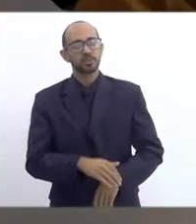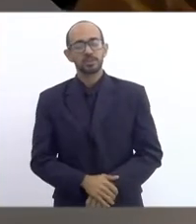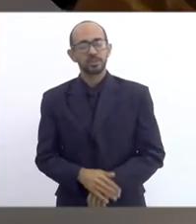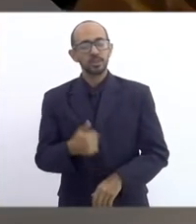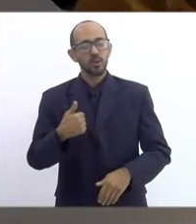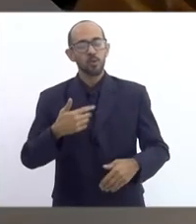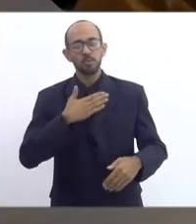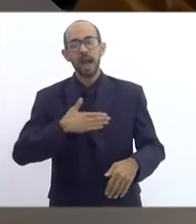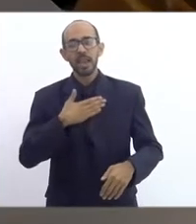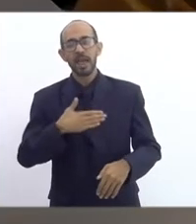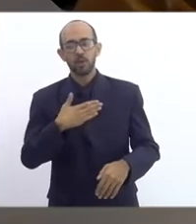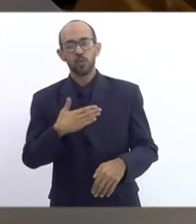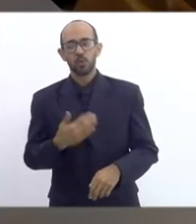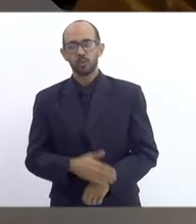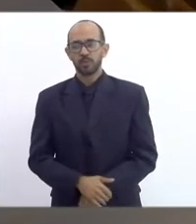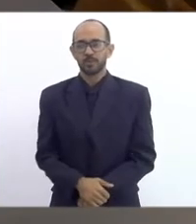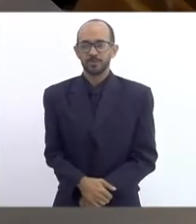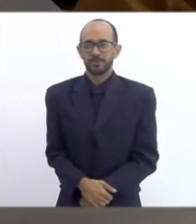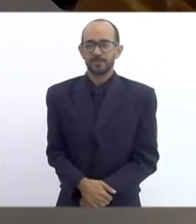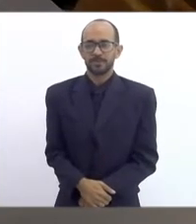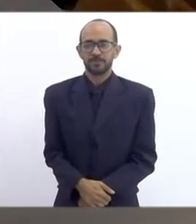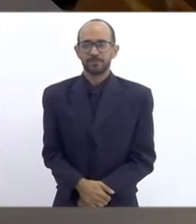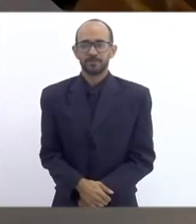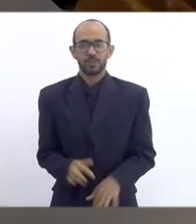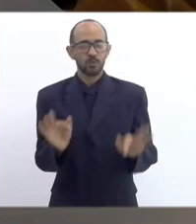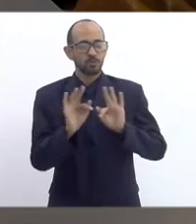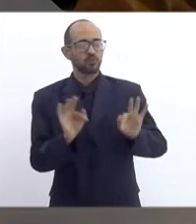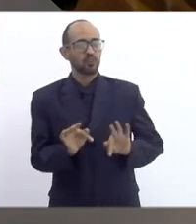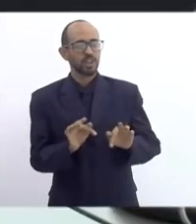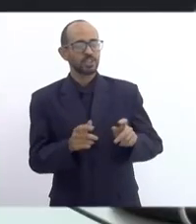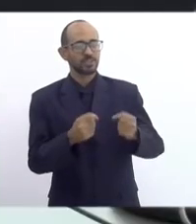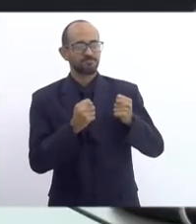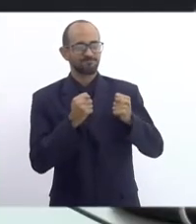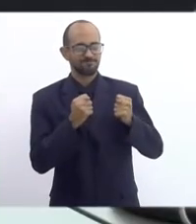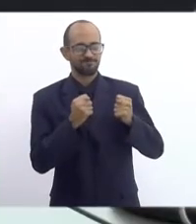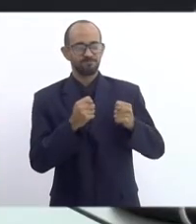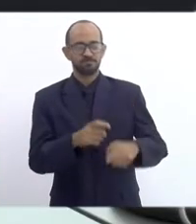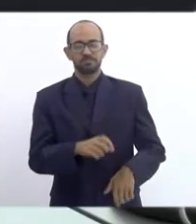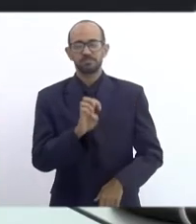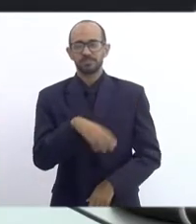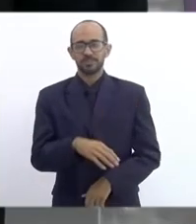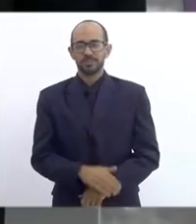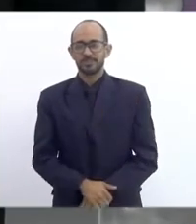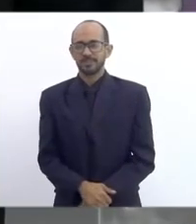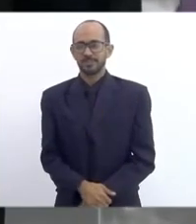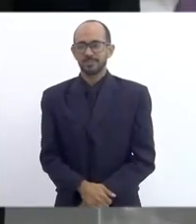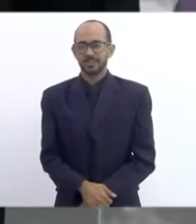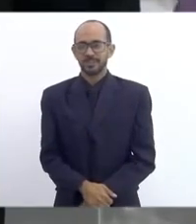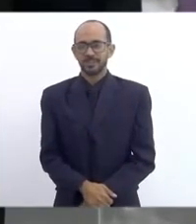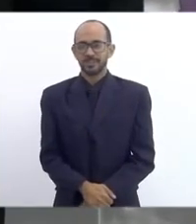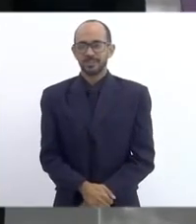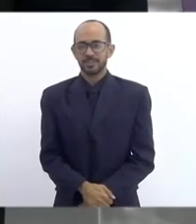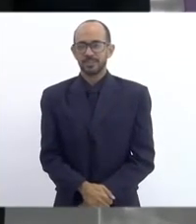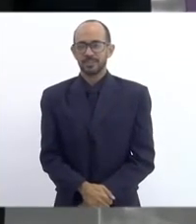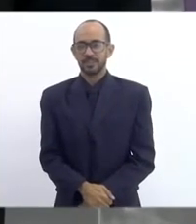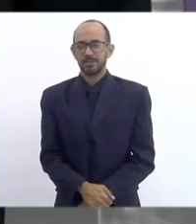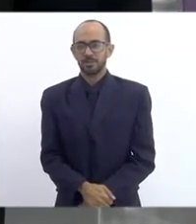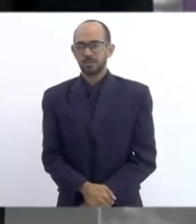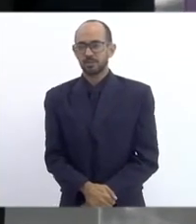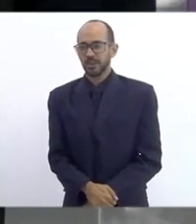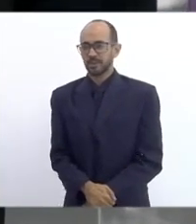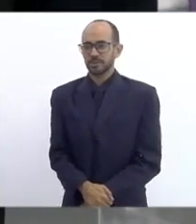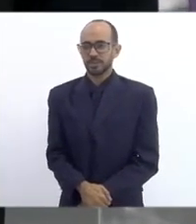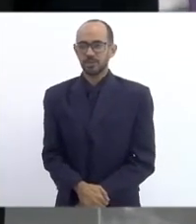muito com ela, inclusive. Sou muito feliz por ela. Então, você mesmo, é ele mesmo, Newton Salomão,